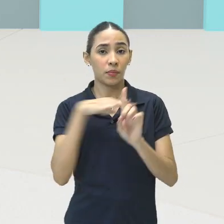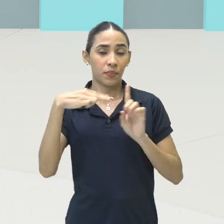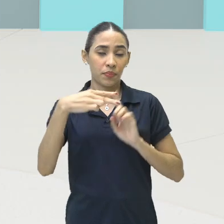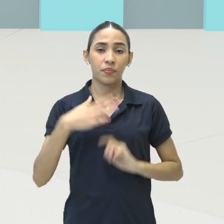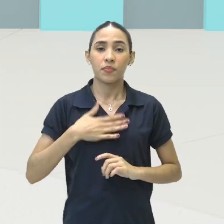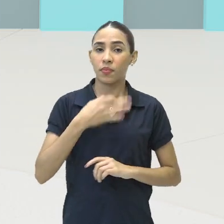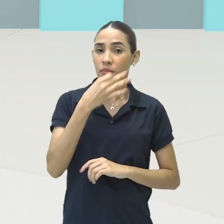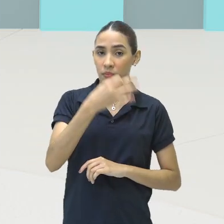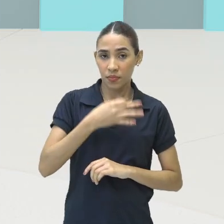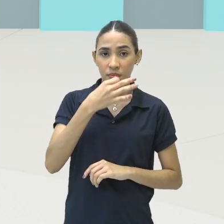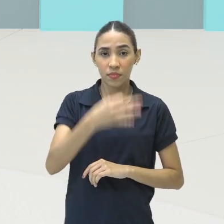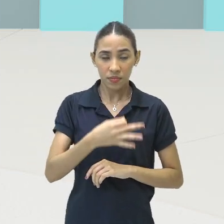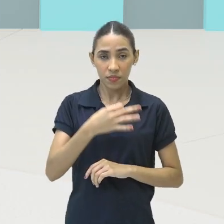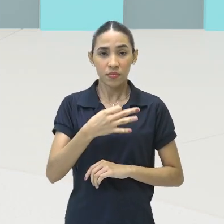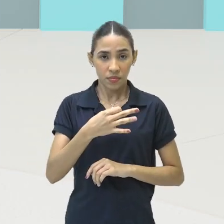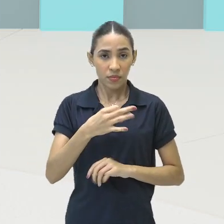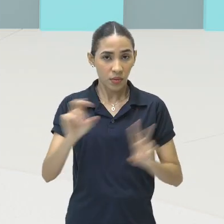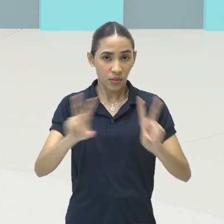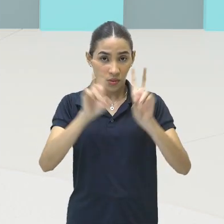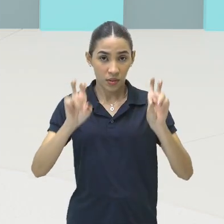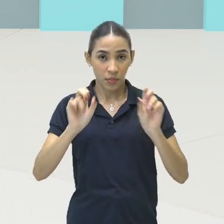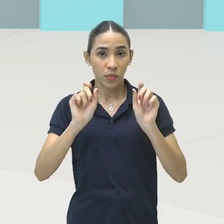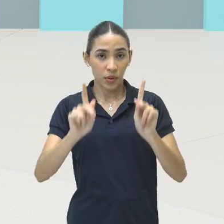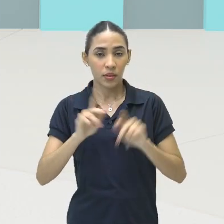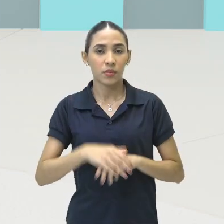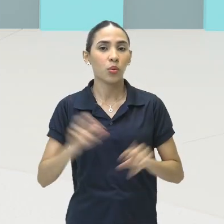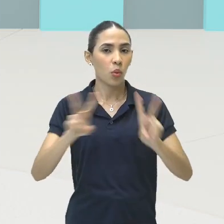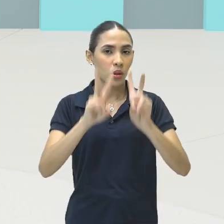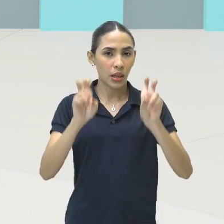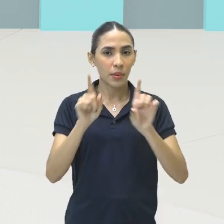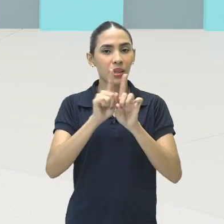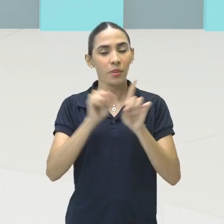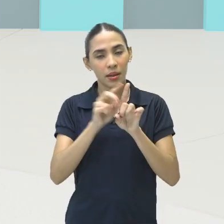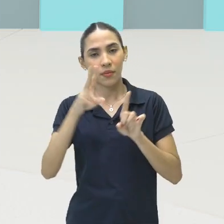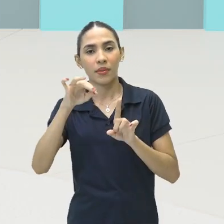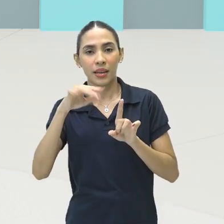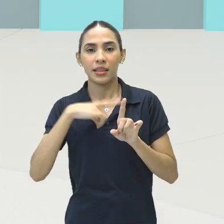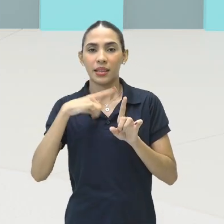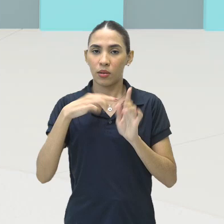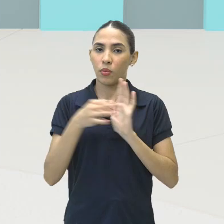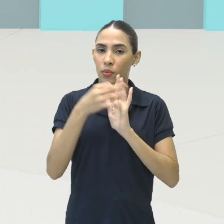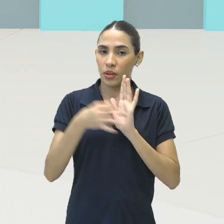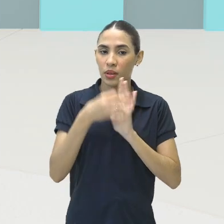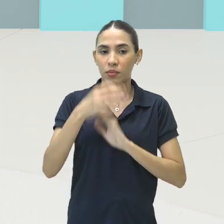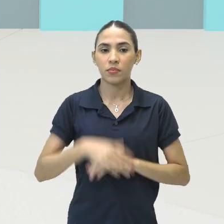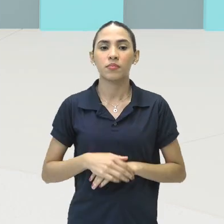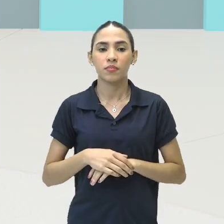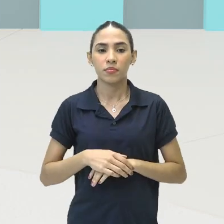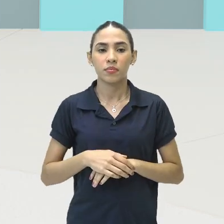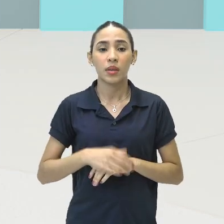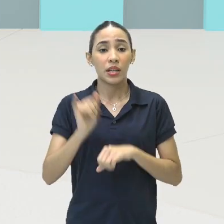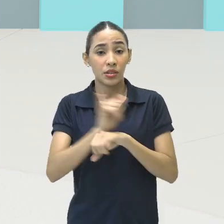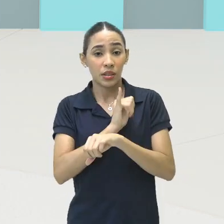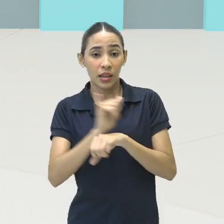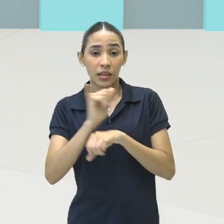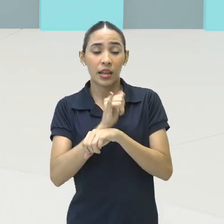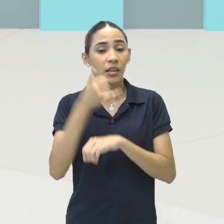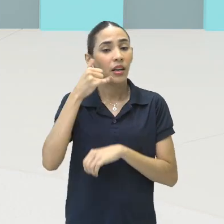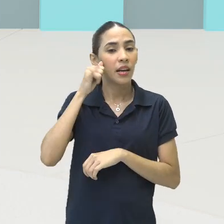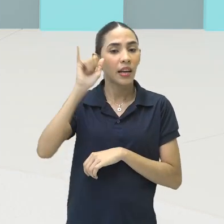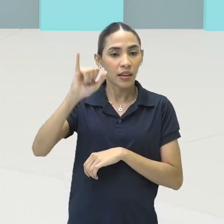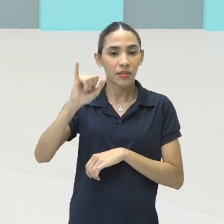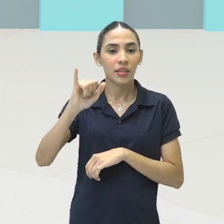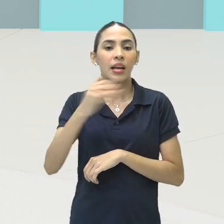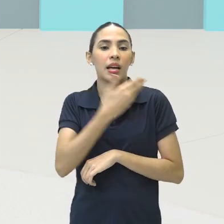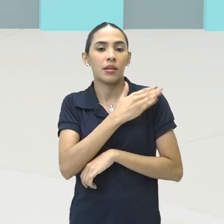posicionamento crítico sobre o tema. E o tema ele já vai trazer esse posicionamento também, né? Ó, caminhos para combater a intolerância